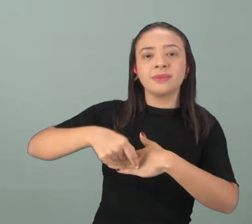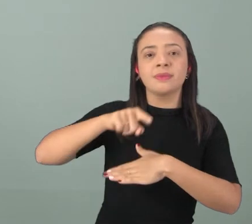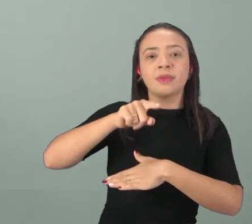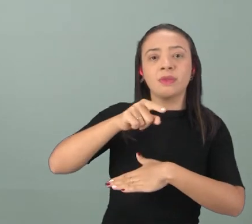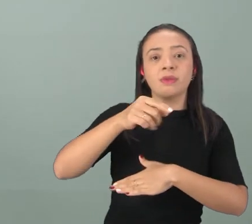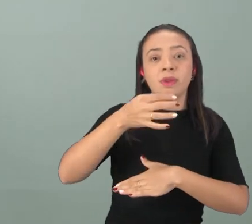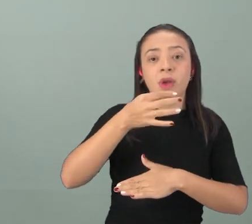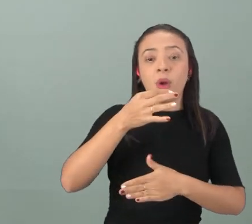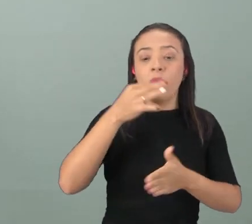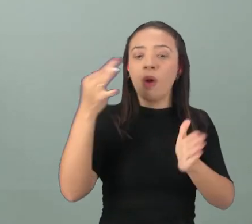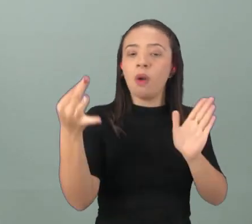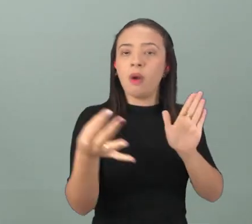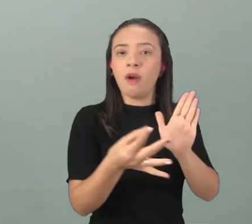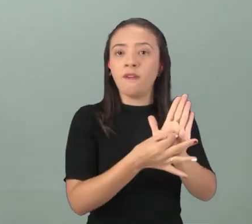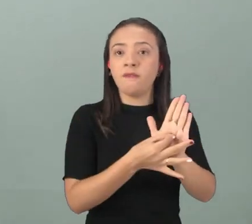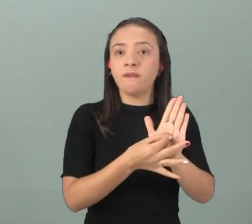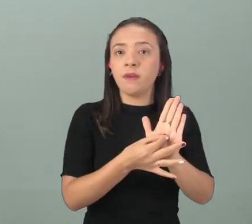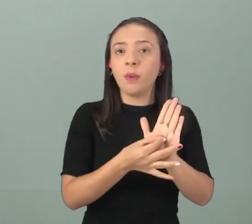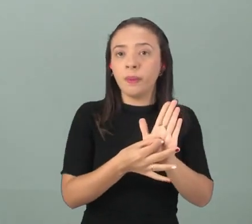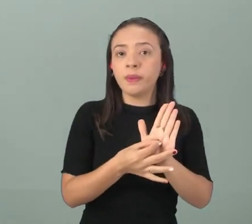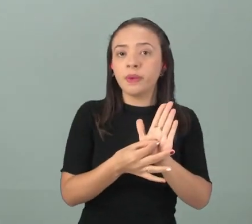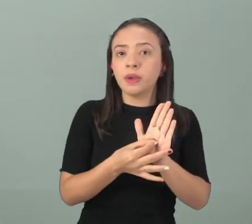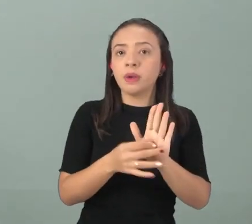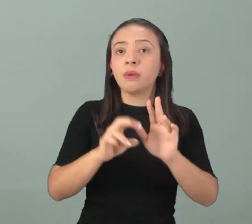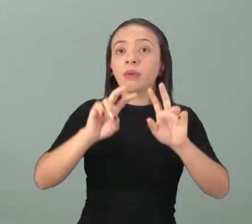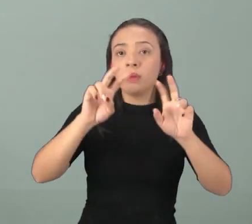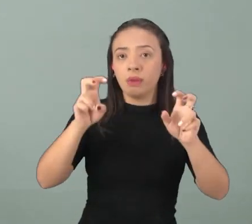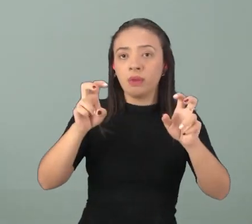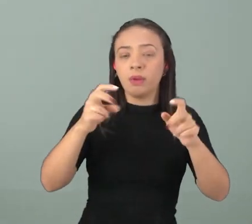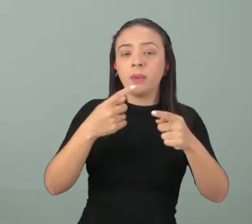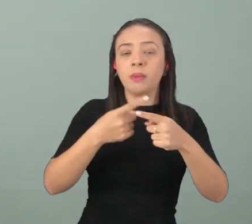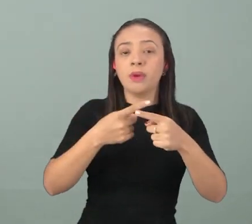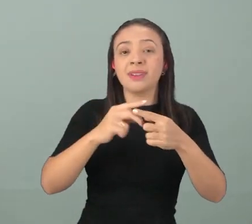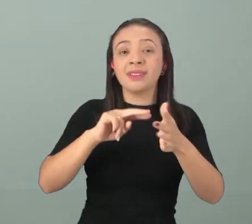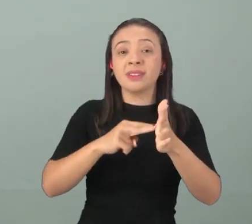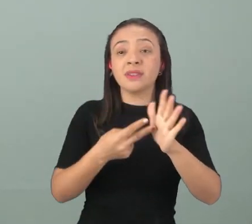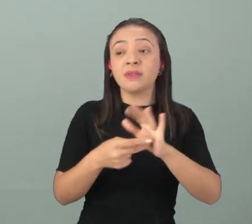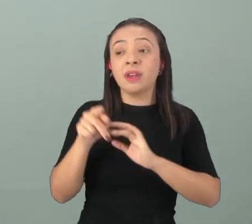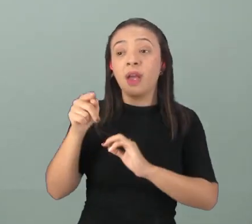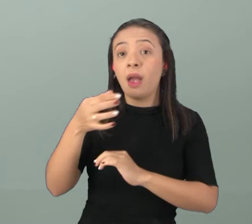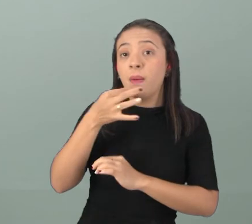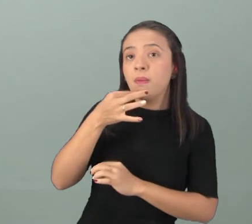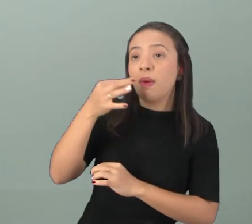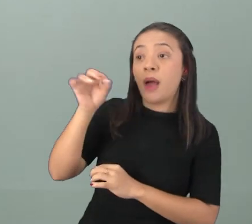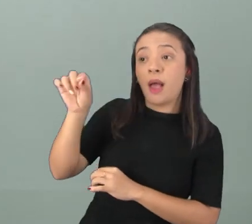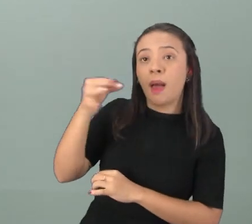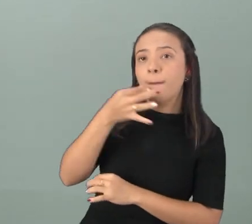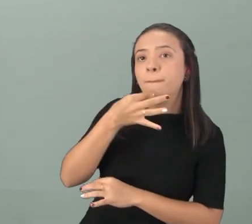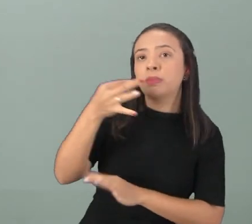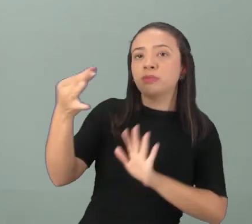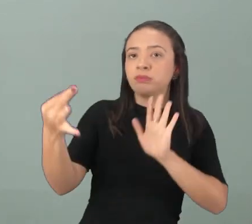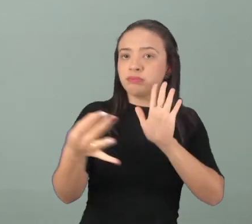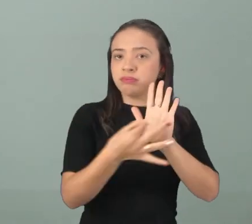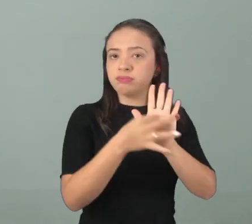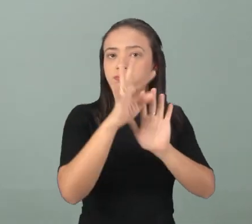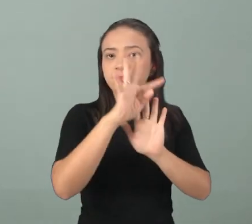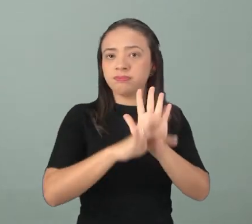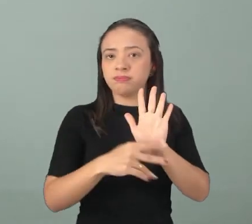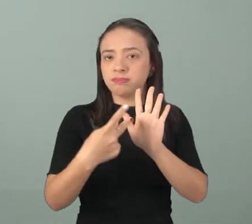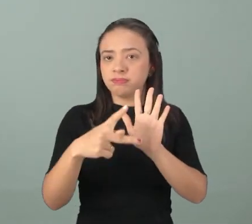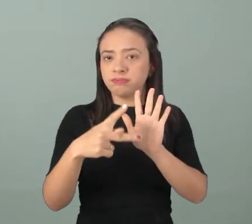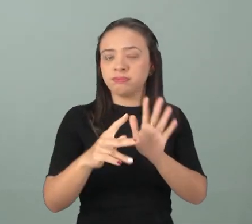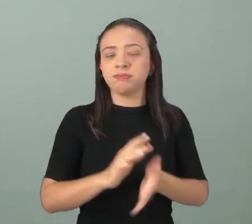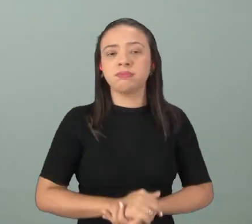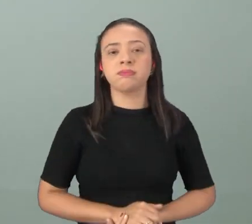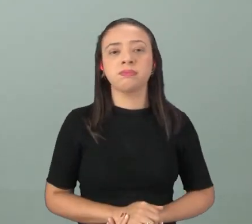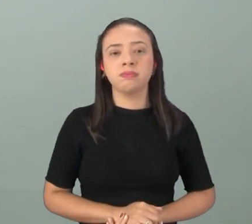coloca a fala dela entre aspas, para indicar que é o que ela falou, né? Aquela pessoa que você está citando lá no seu texto,